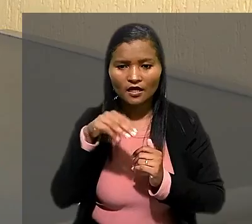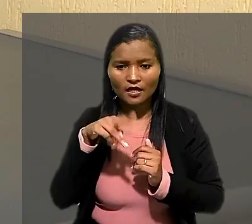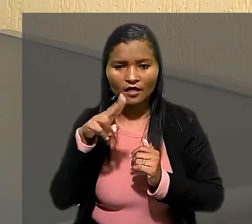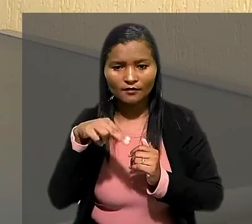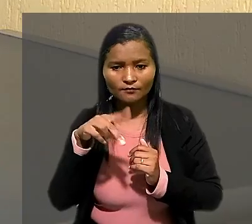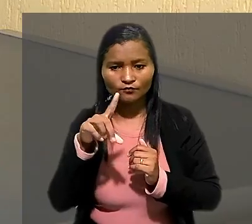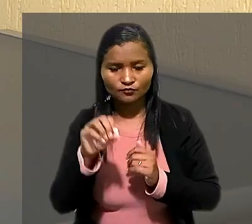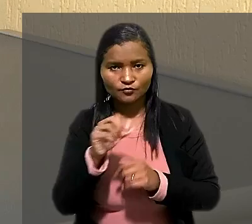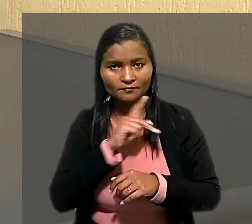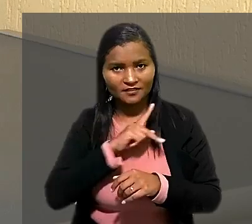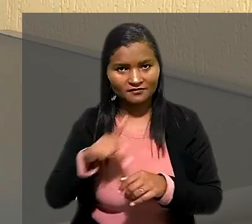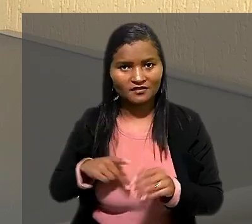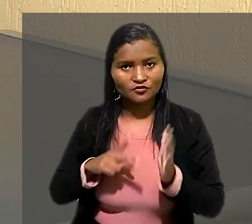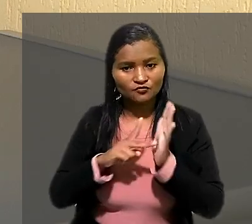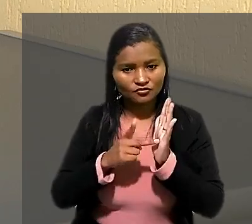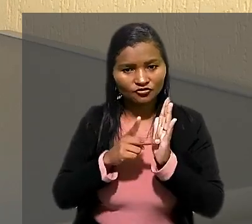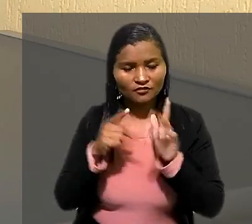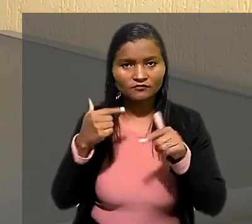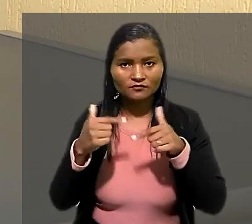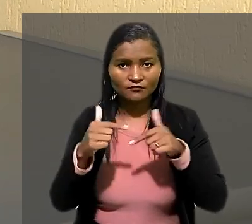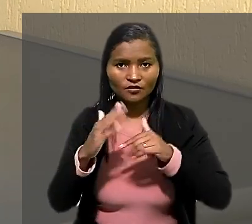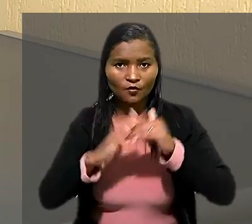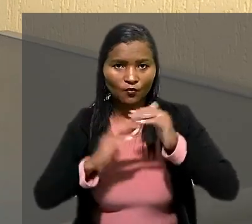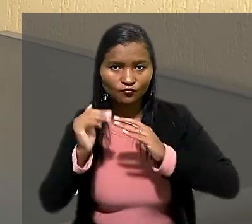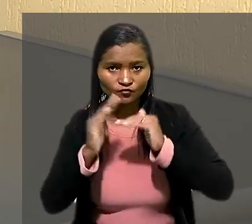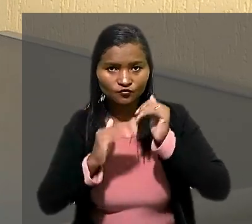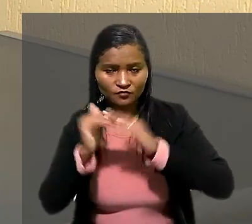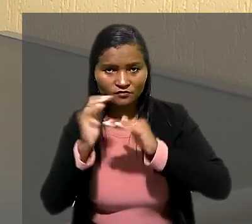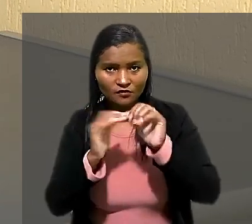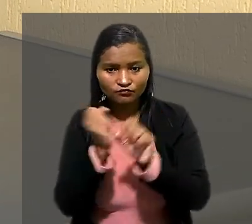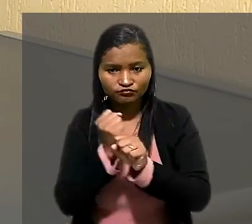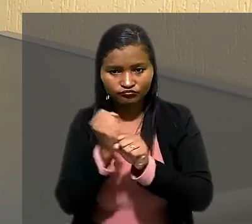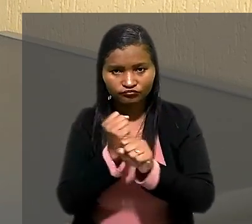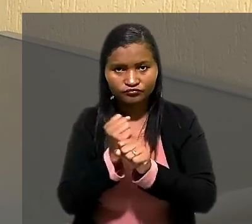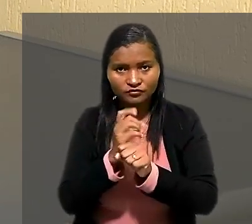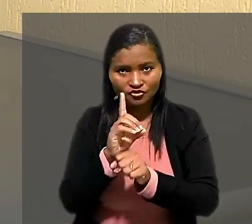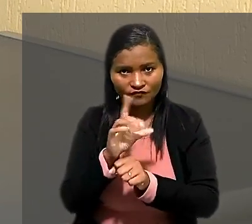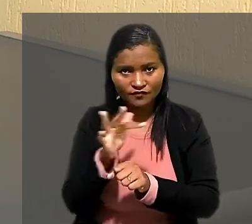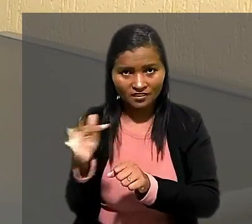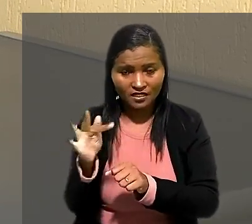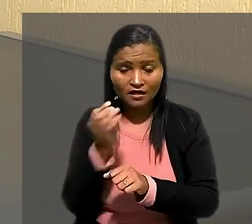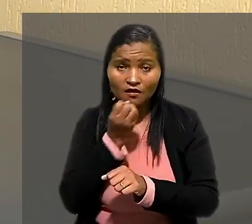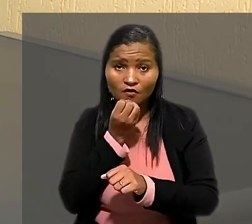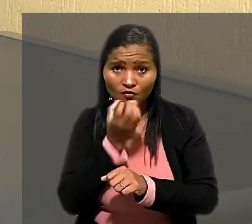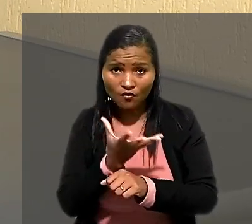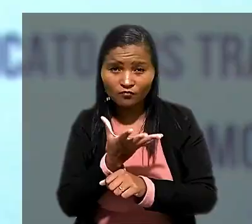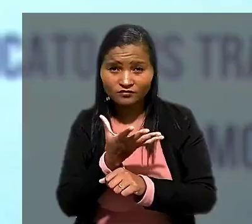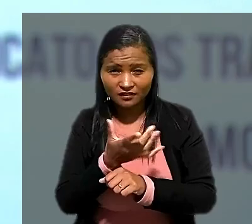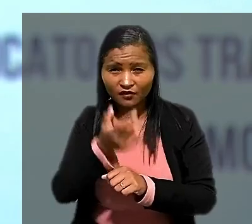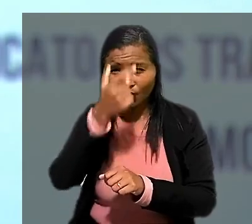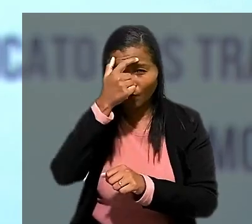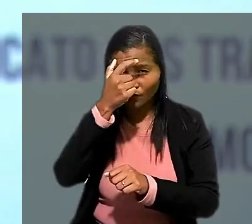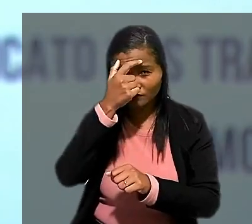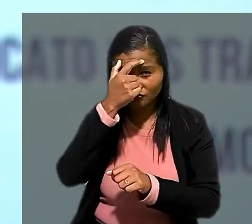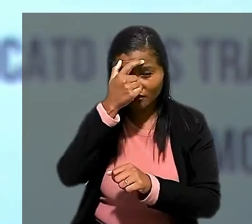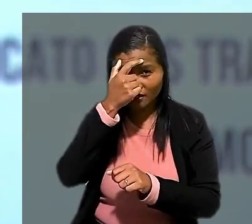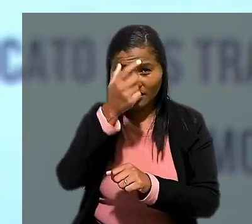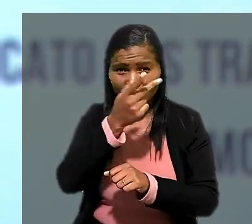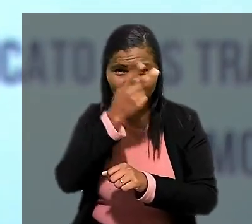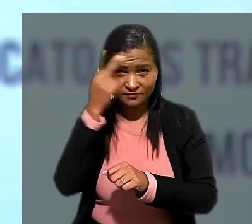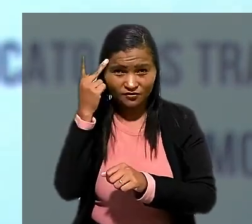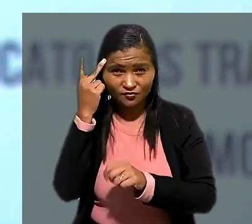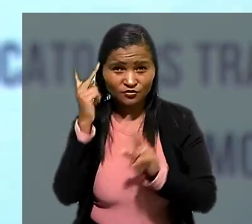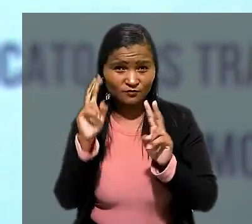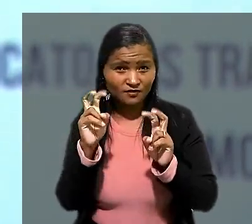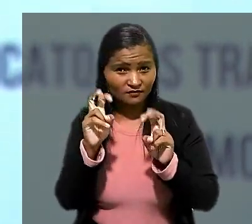denúncia. Raimundo Salvador, presidente do Sindicato dos Trabalhadores da Construção Civil do Distrito Federal, conta que